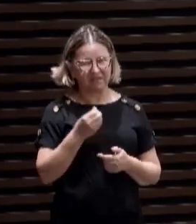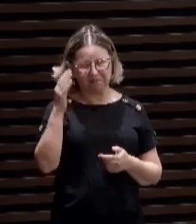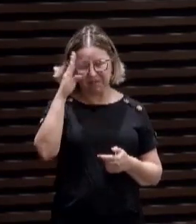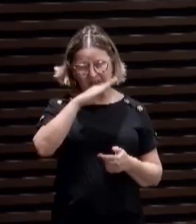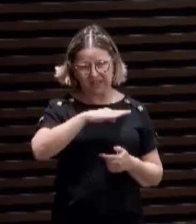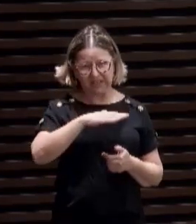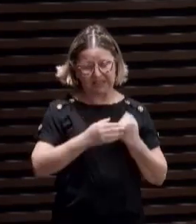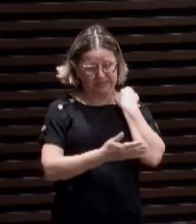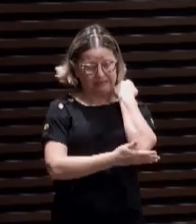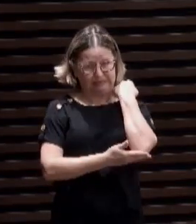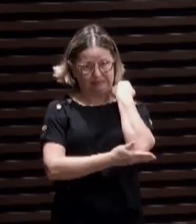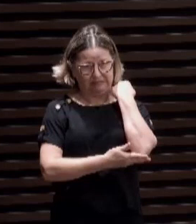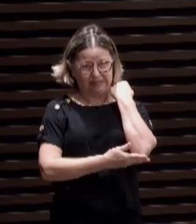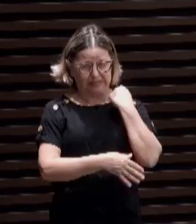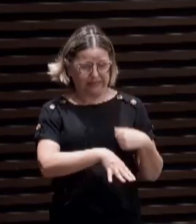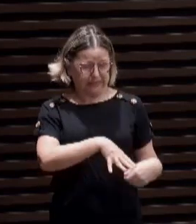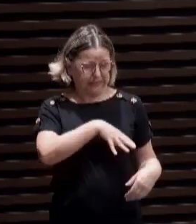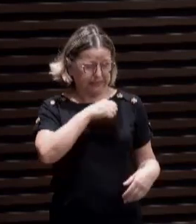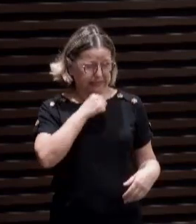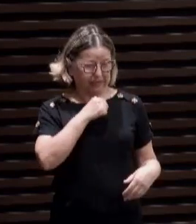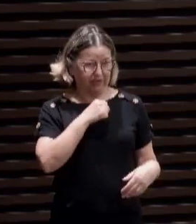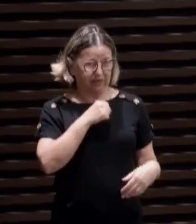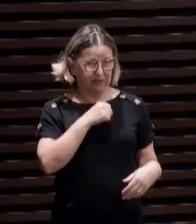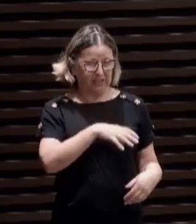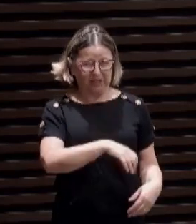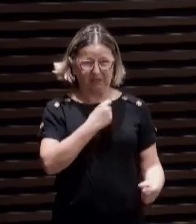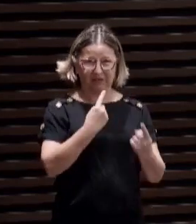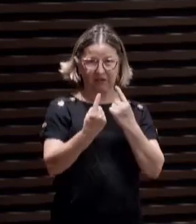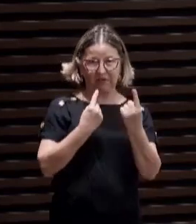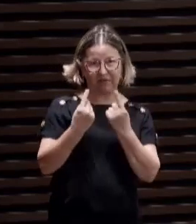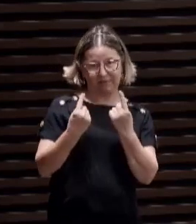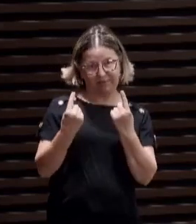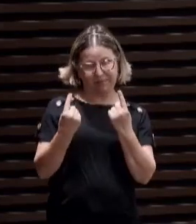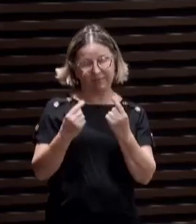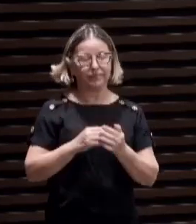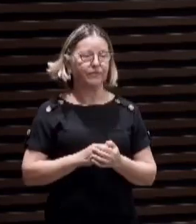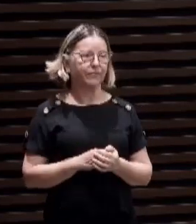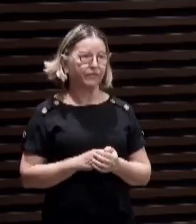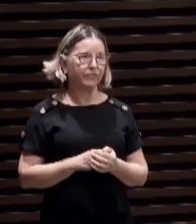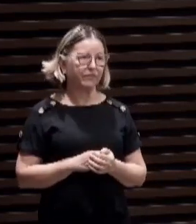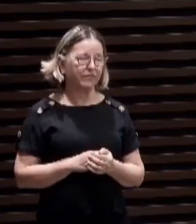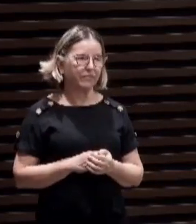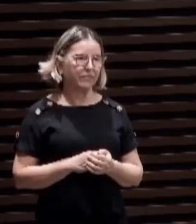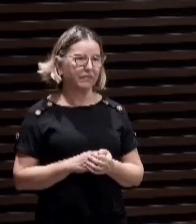e inveja, odiosos e odiando-nos uns aos outros.